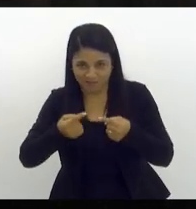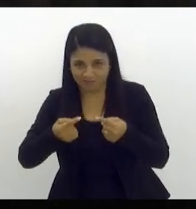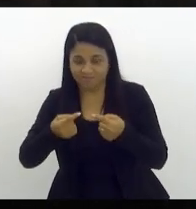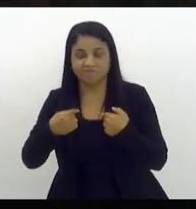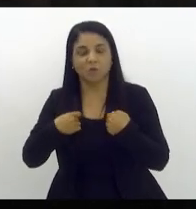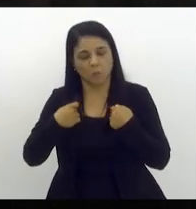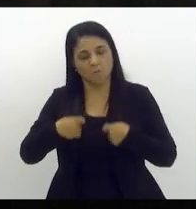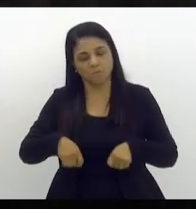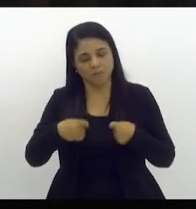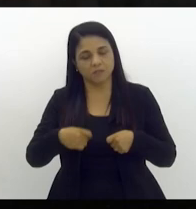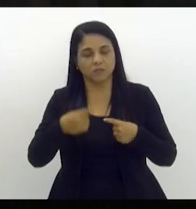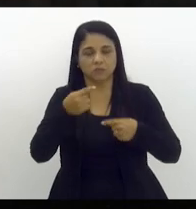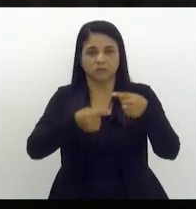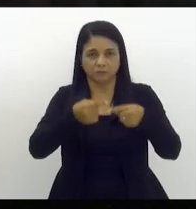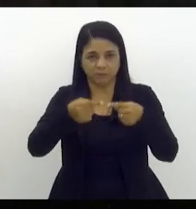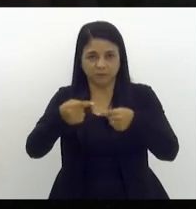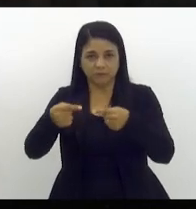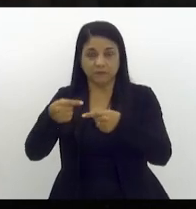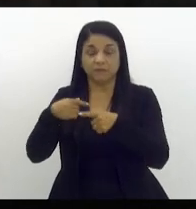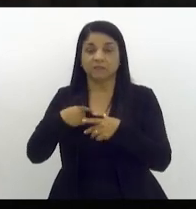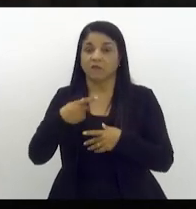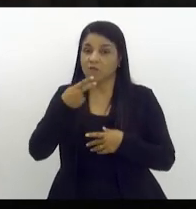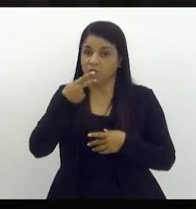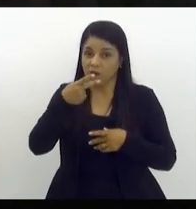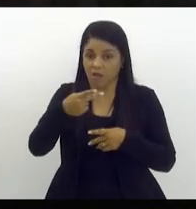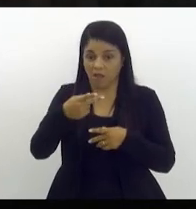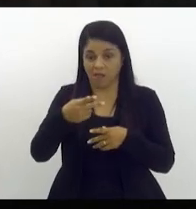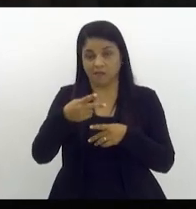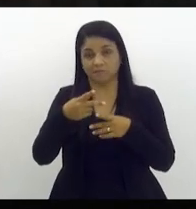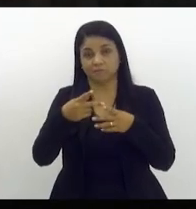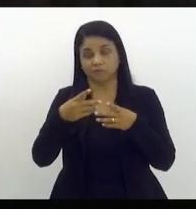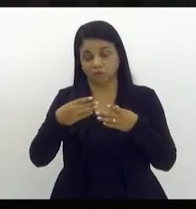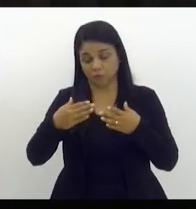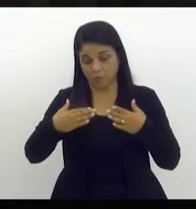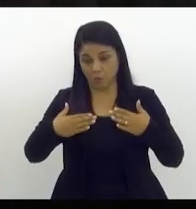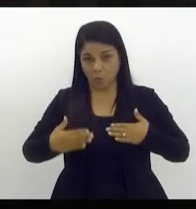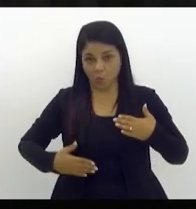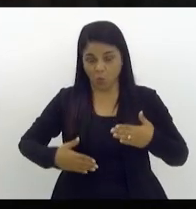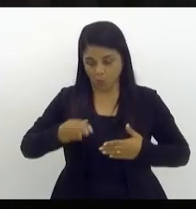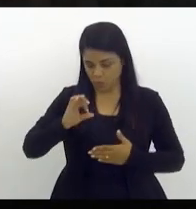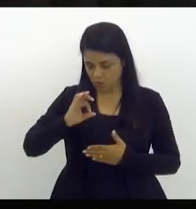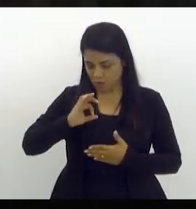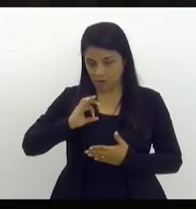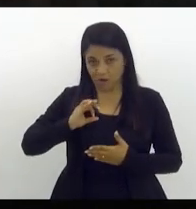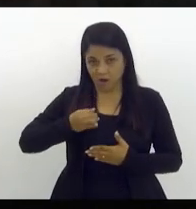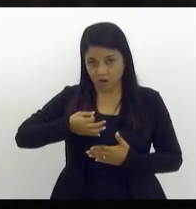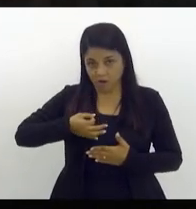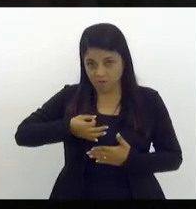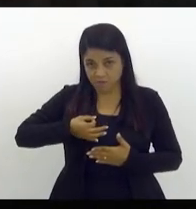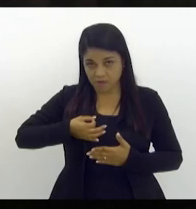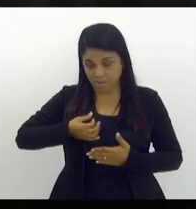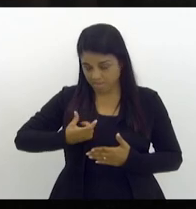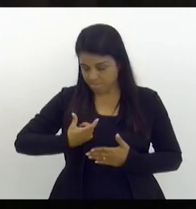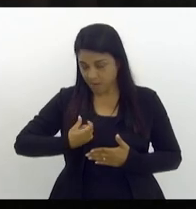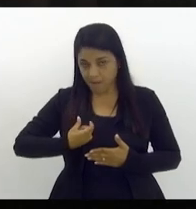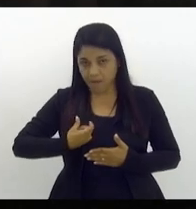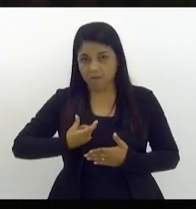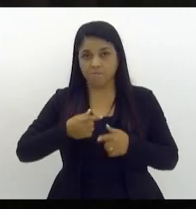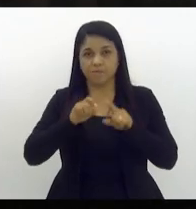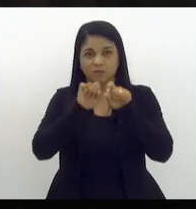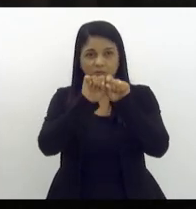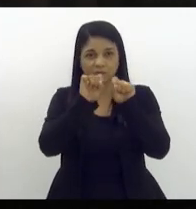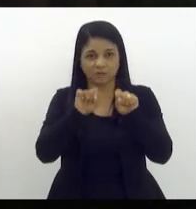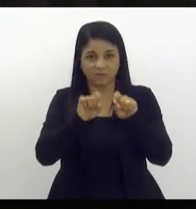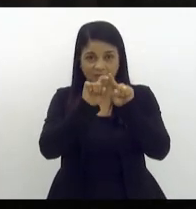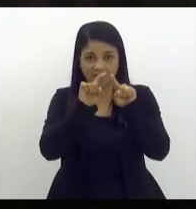Afinal, falar sobre as câmeras de corporais usadas, né, pelos agentes da segurança pública é